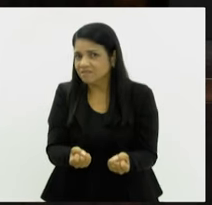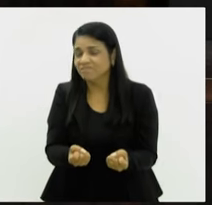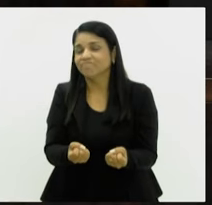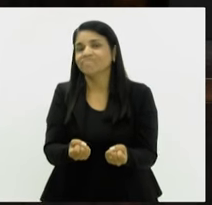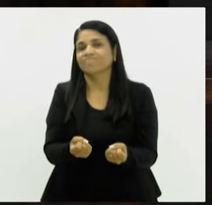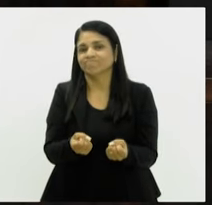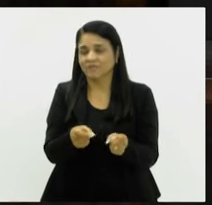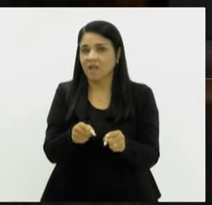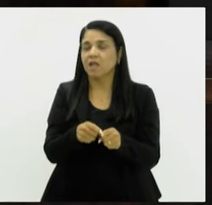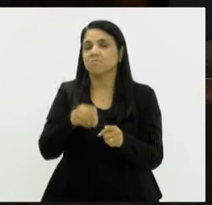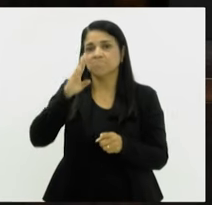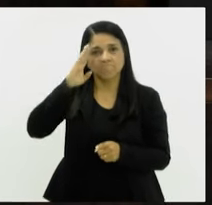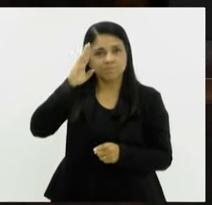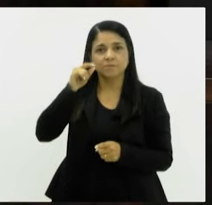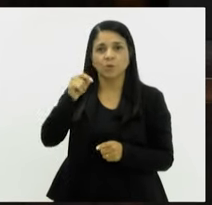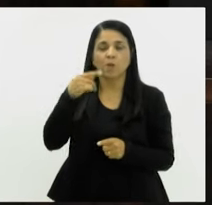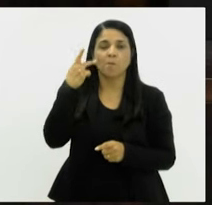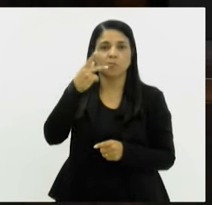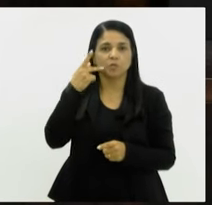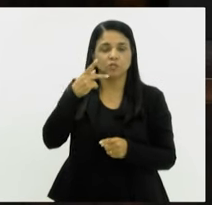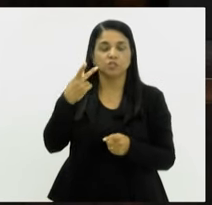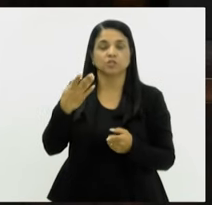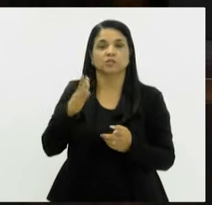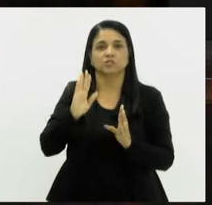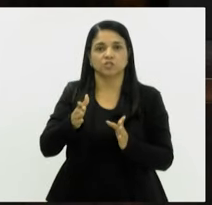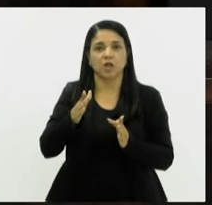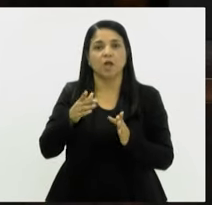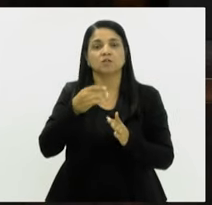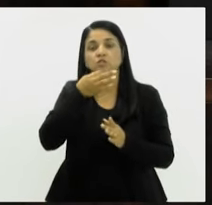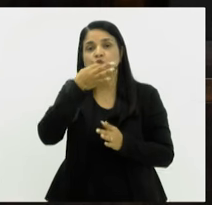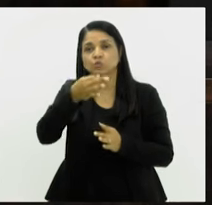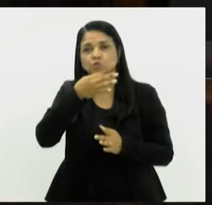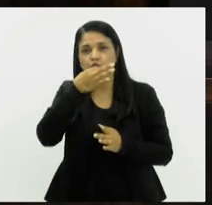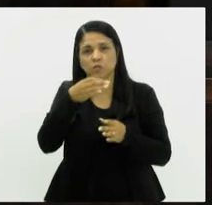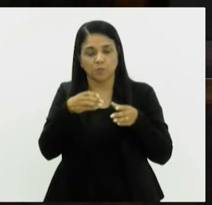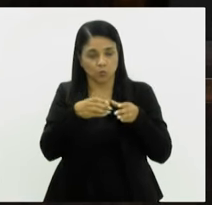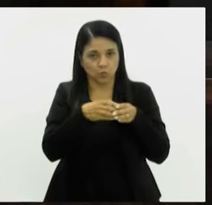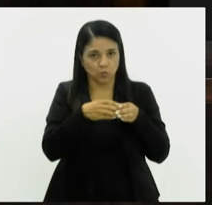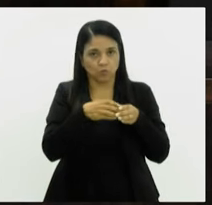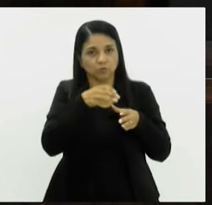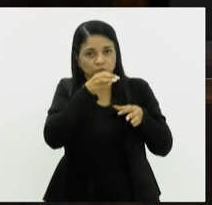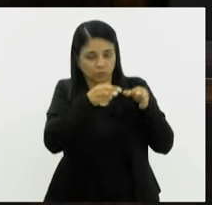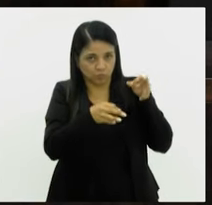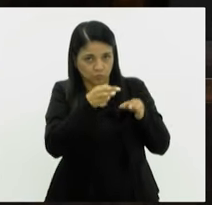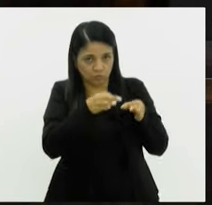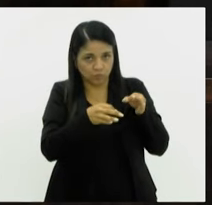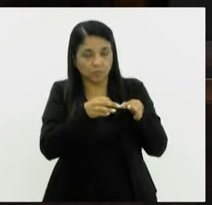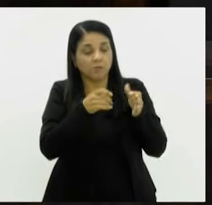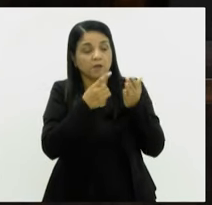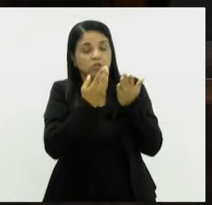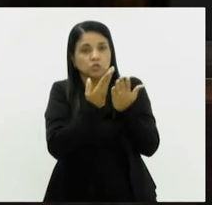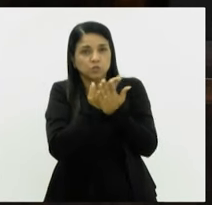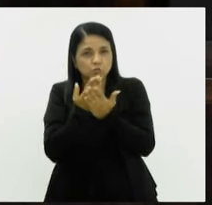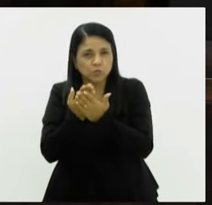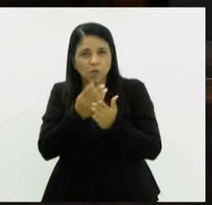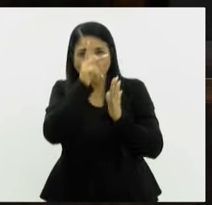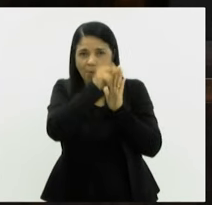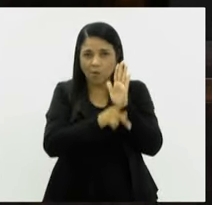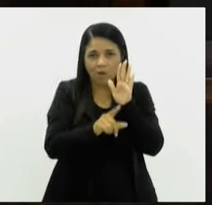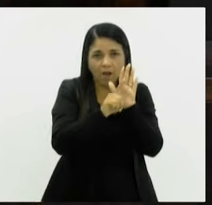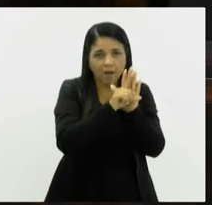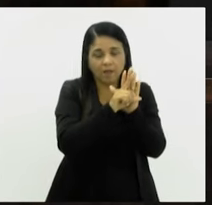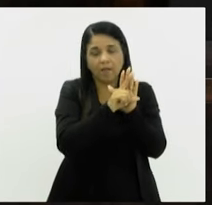também que a gente possa fazer uma política, inclusive já sugeri à nossa equipe jurídica, para estudar um projeto de